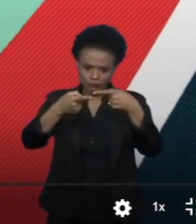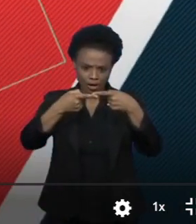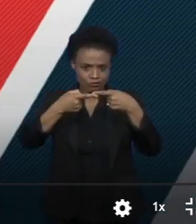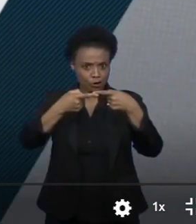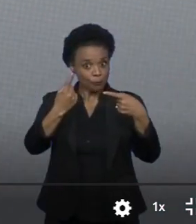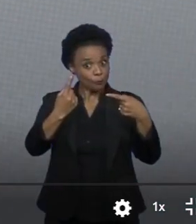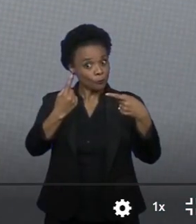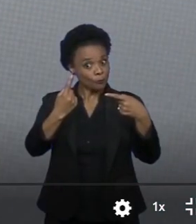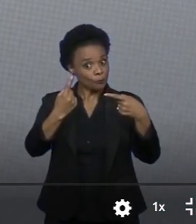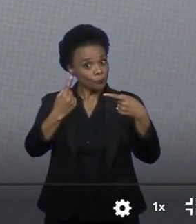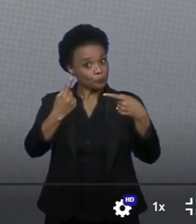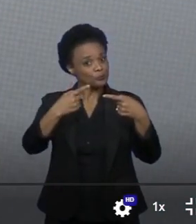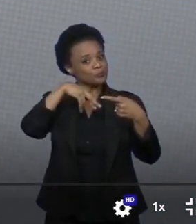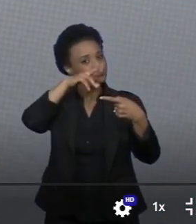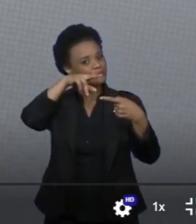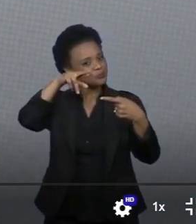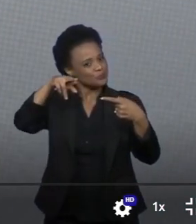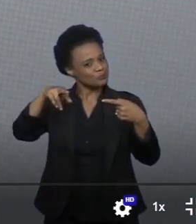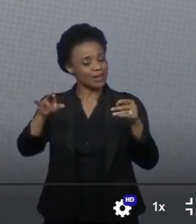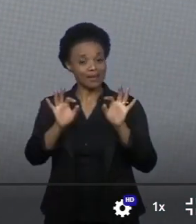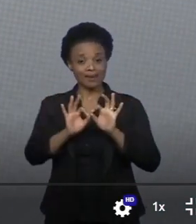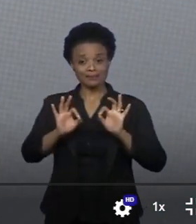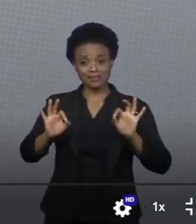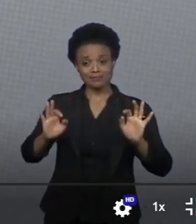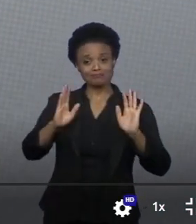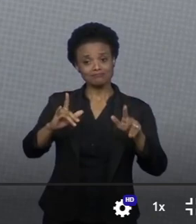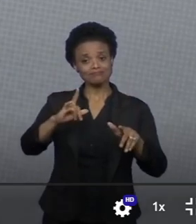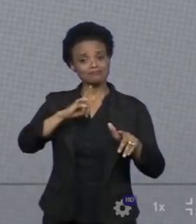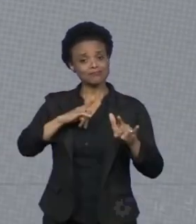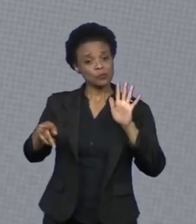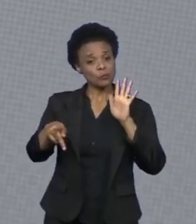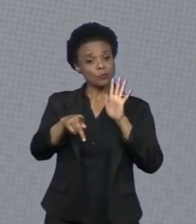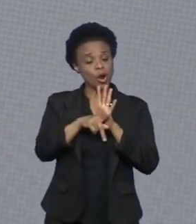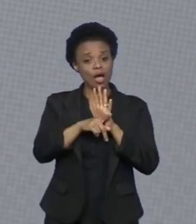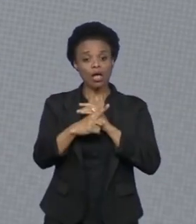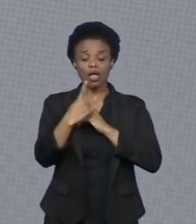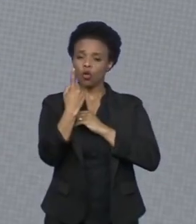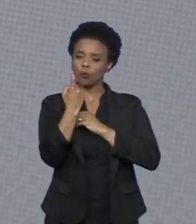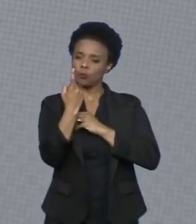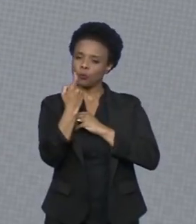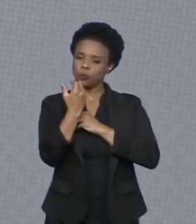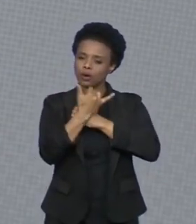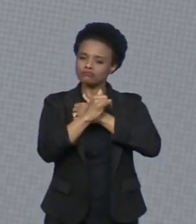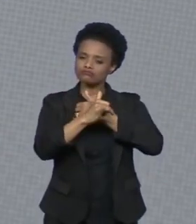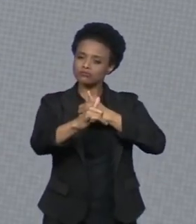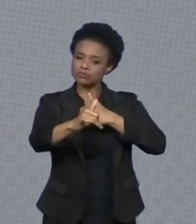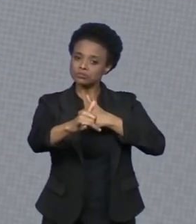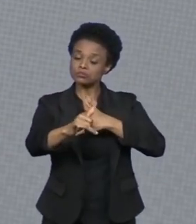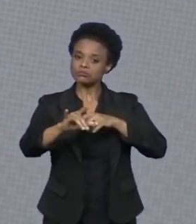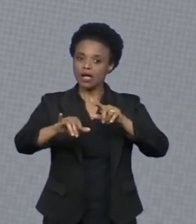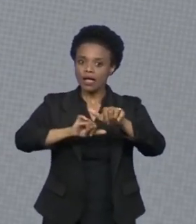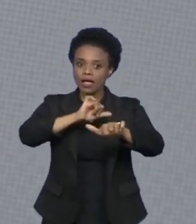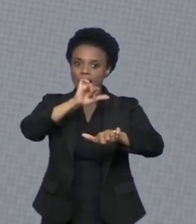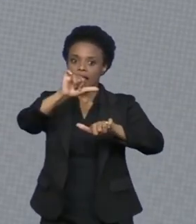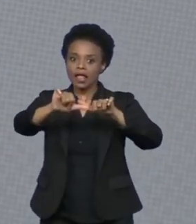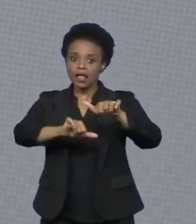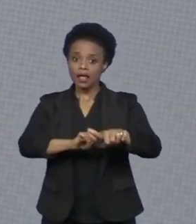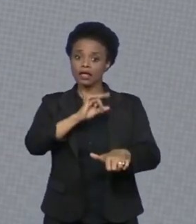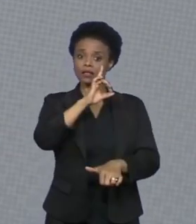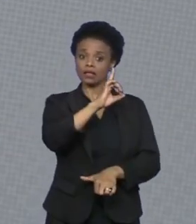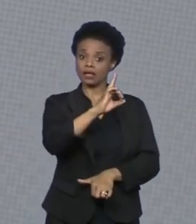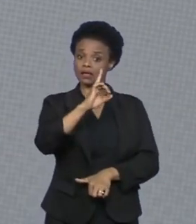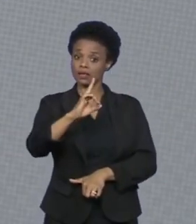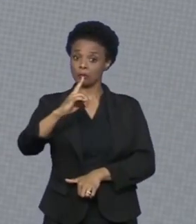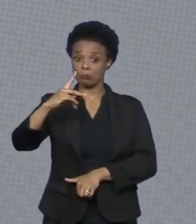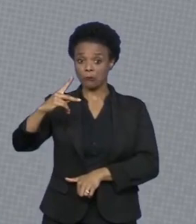Os circuitos elétricos simples são compostos de uma única fonte de tensão, que fornece uma diferença de potencial para o sistema, e de